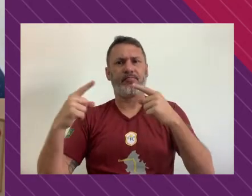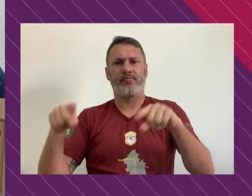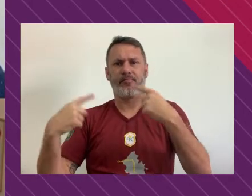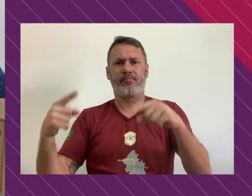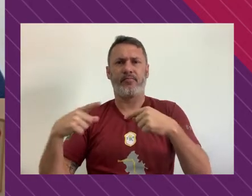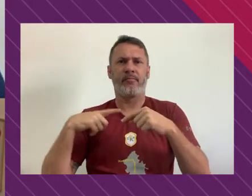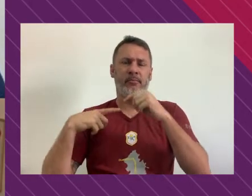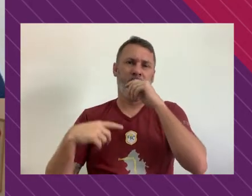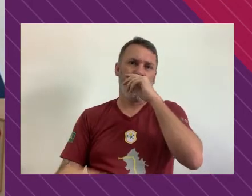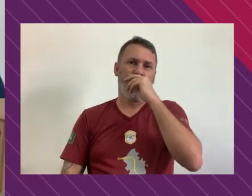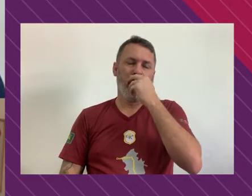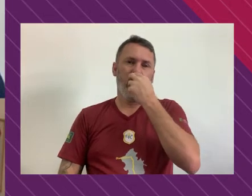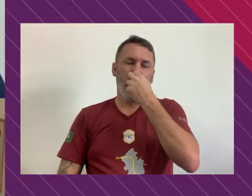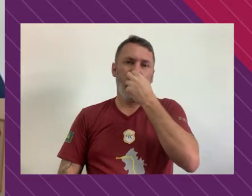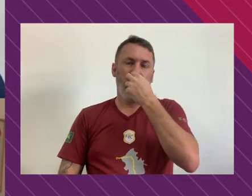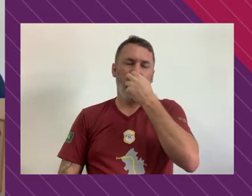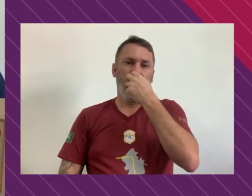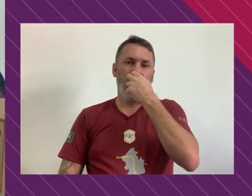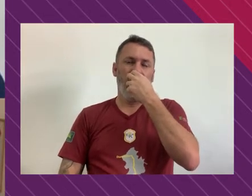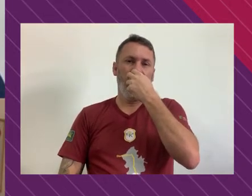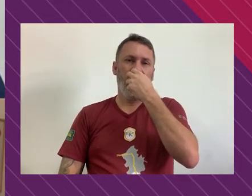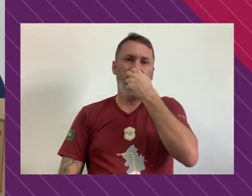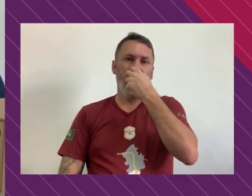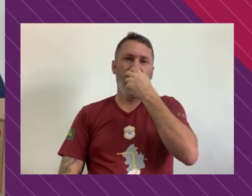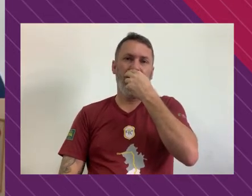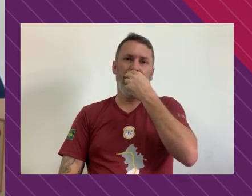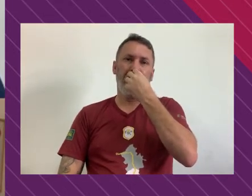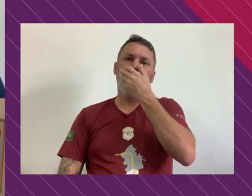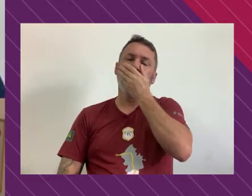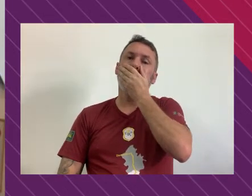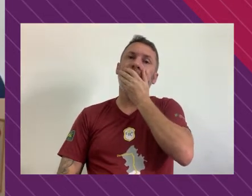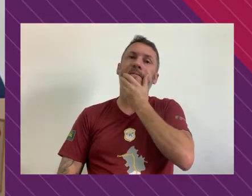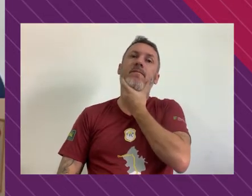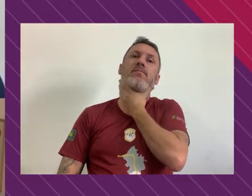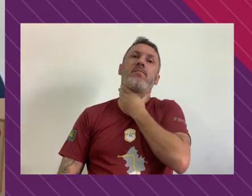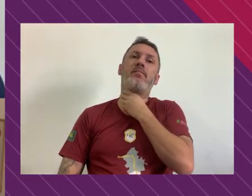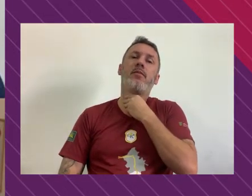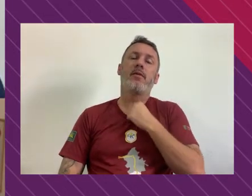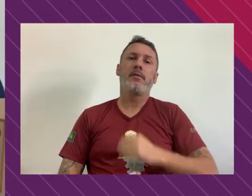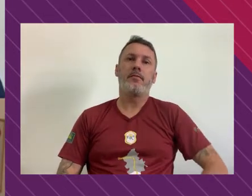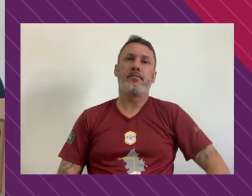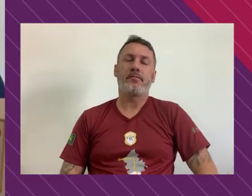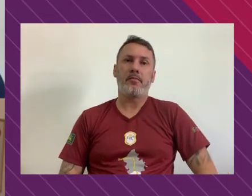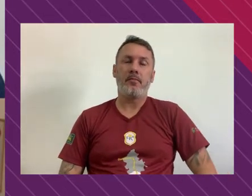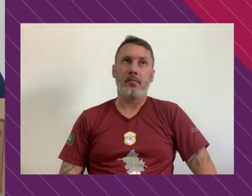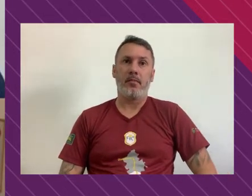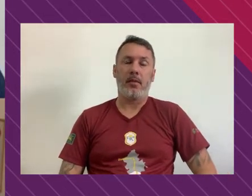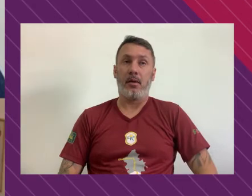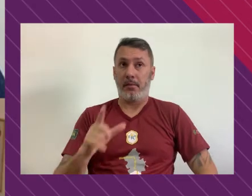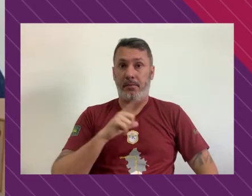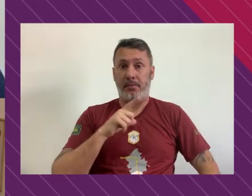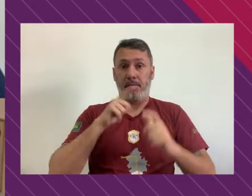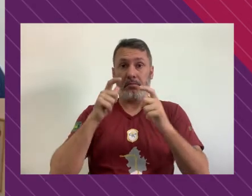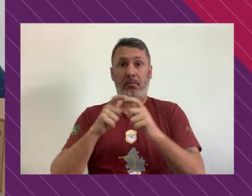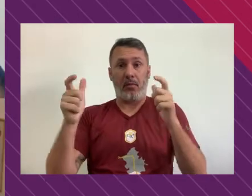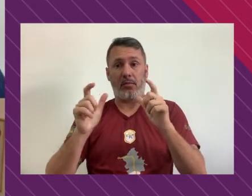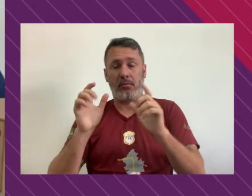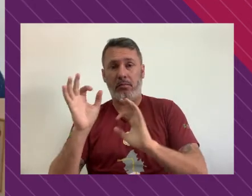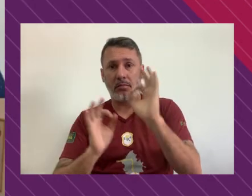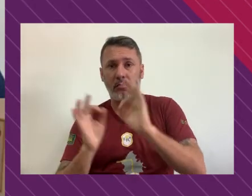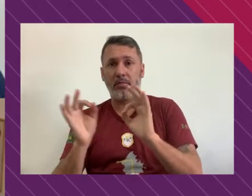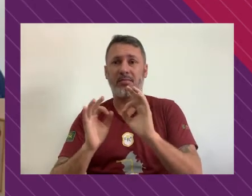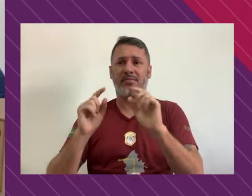em nossos ambientes de trabalho. Quanto maior a organização, maiores são os desafios, porque também a gente tem que lidar com